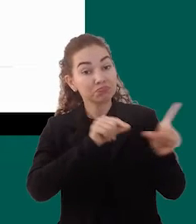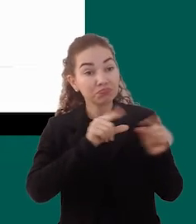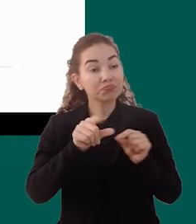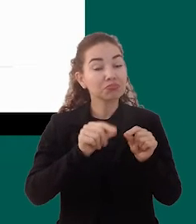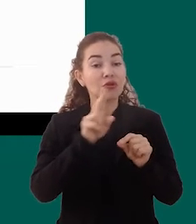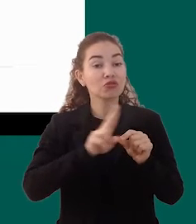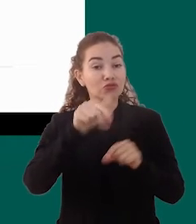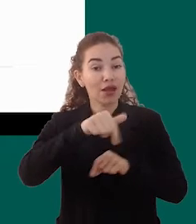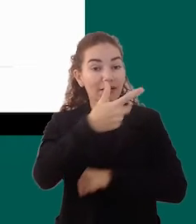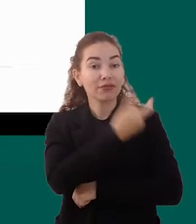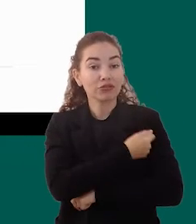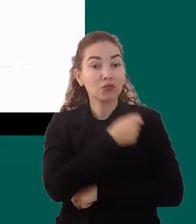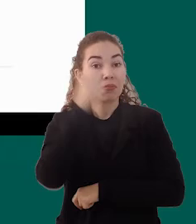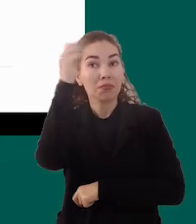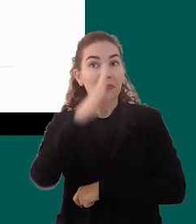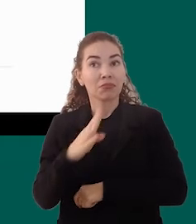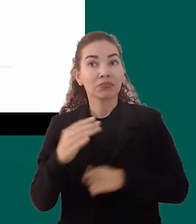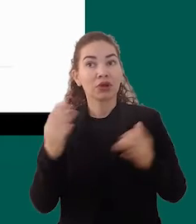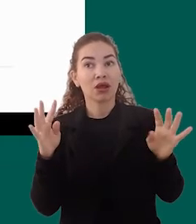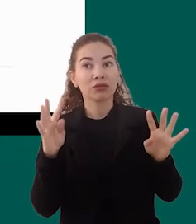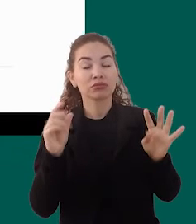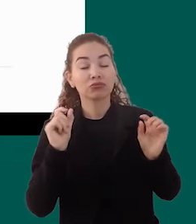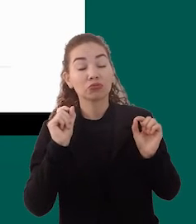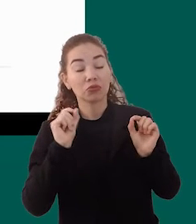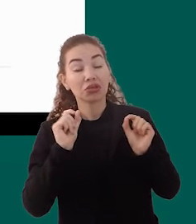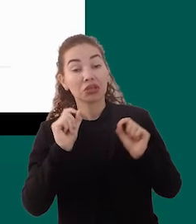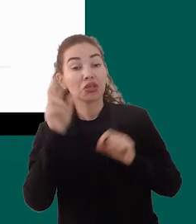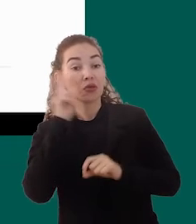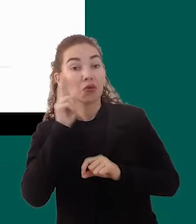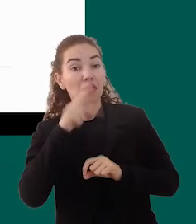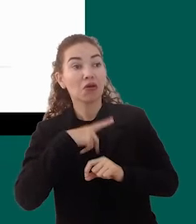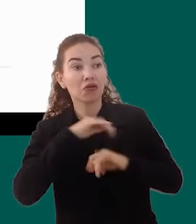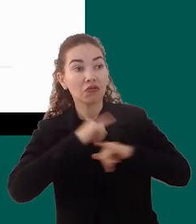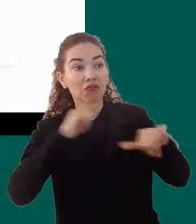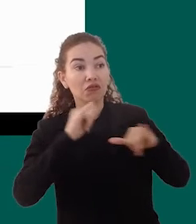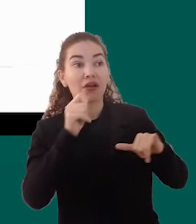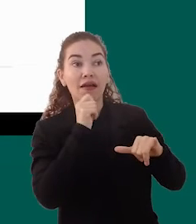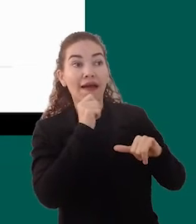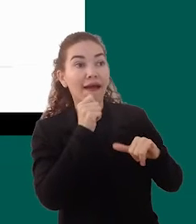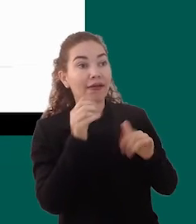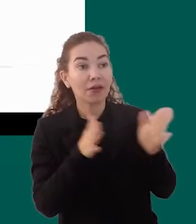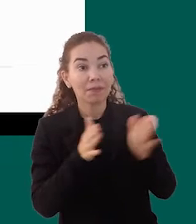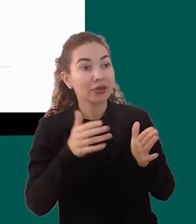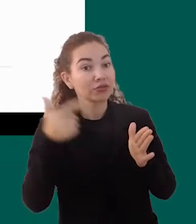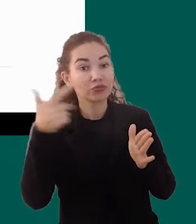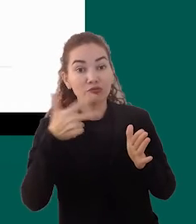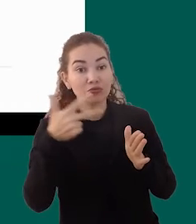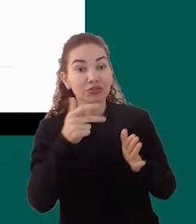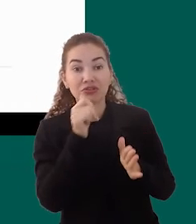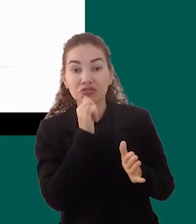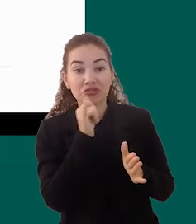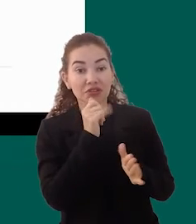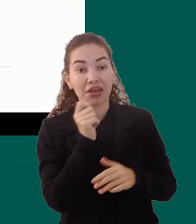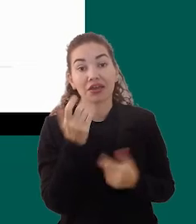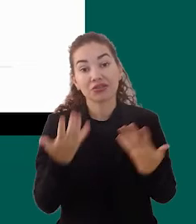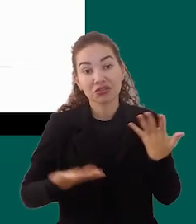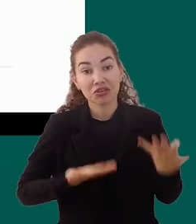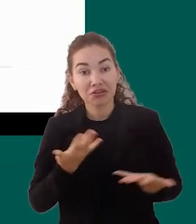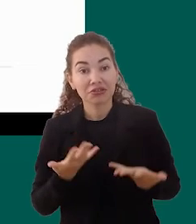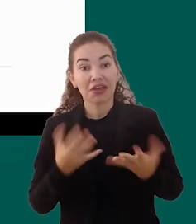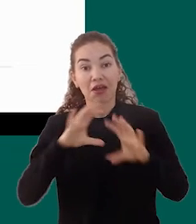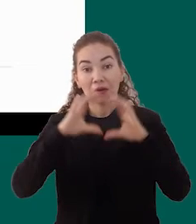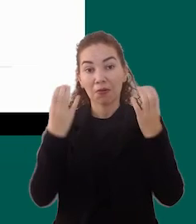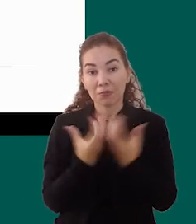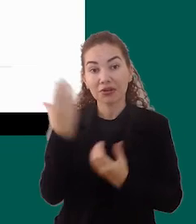E o Putin chocou o mundo, falando, olha, estou autorizando uma vacina sem ter estudos de fase 3 ainda. Na época foi muito condenado pela comunidade